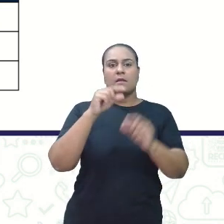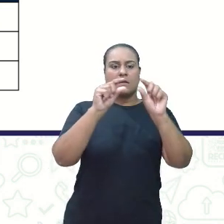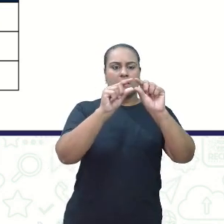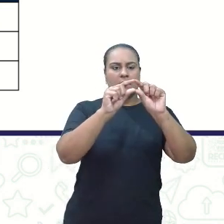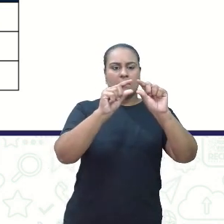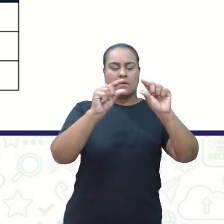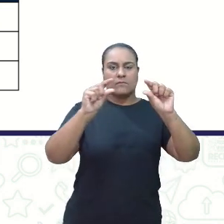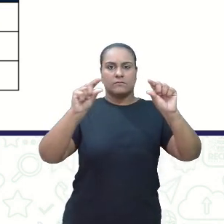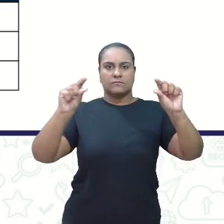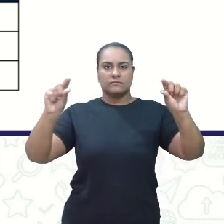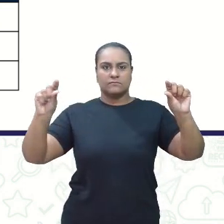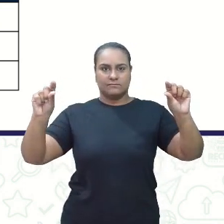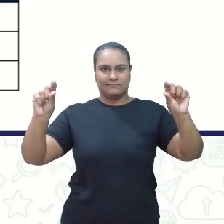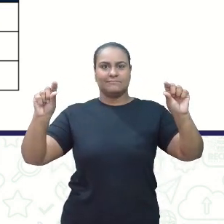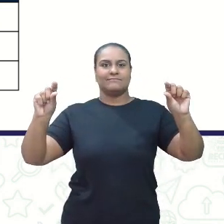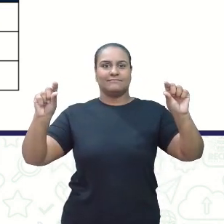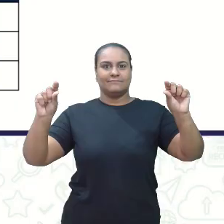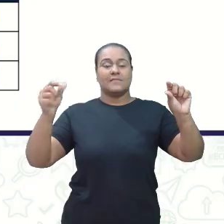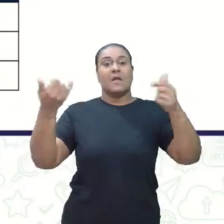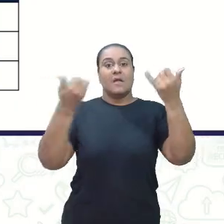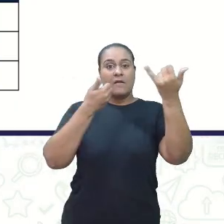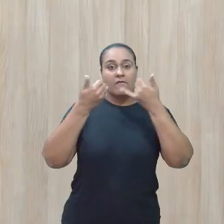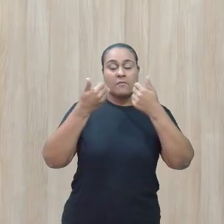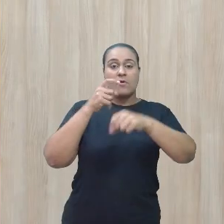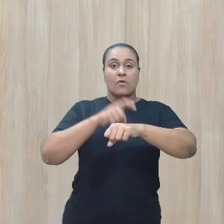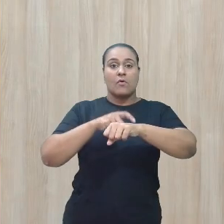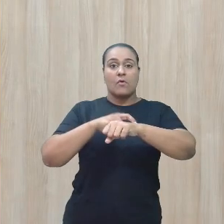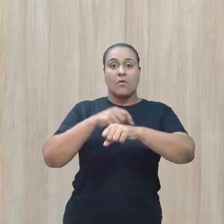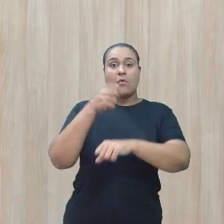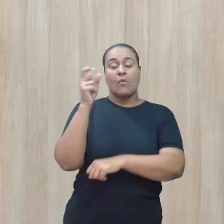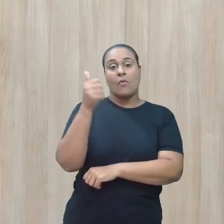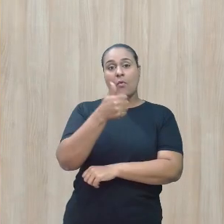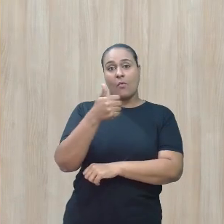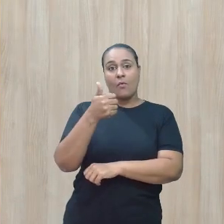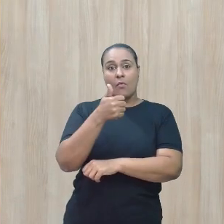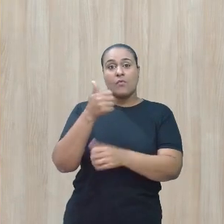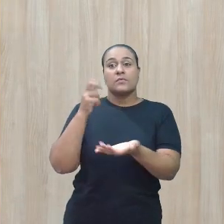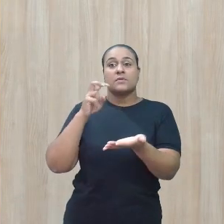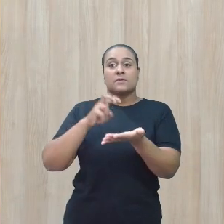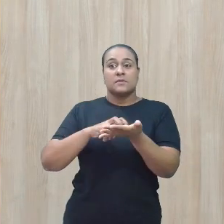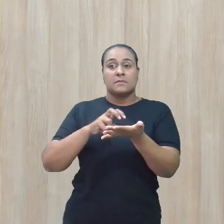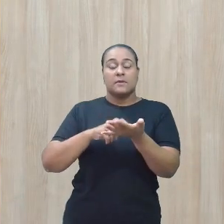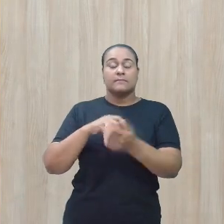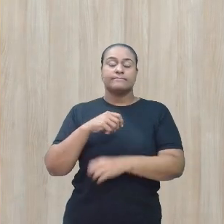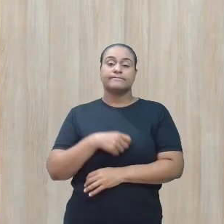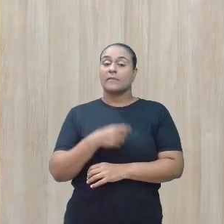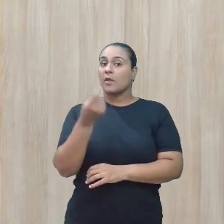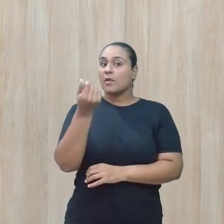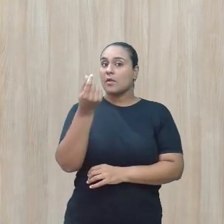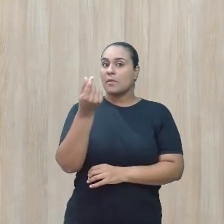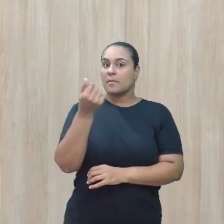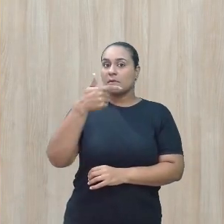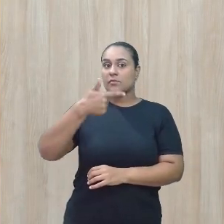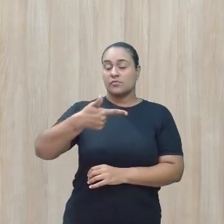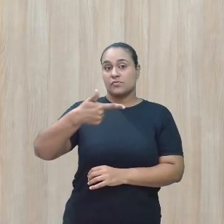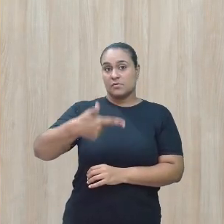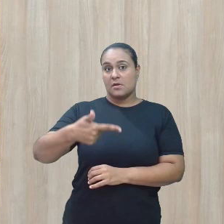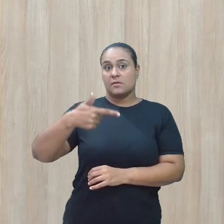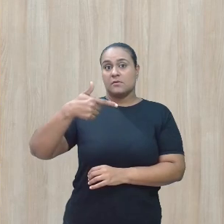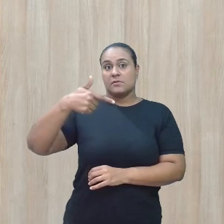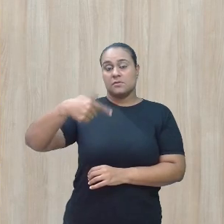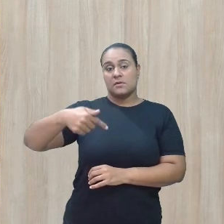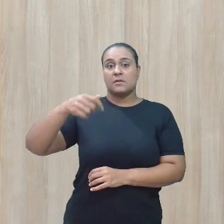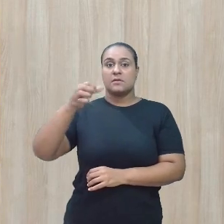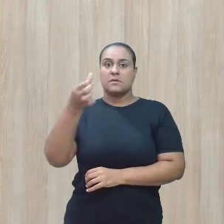informação sobre essa companhia. O horário do voo é às 11 horas. E o preço dessa passagem é de R$